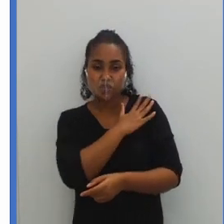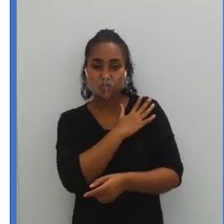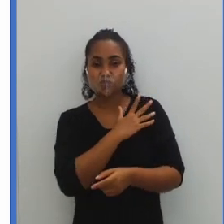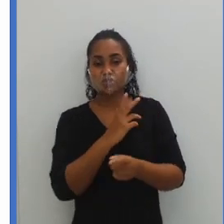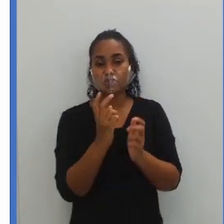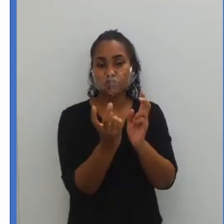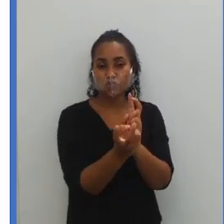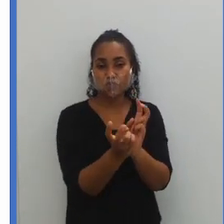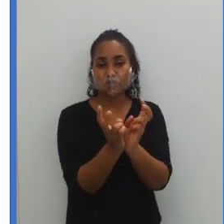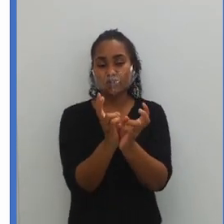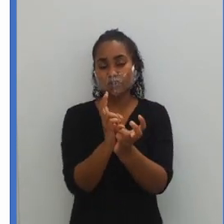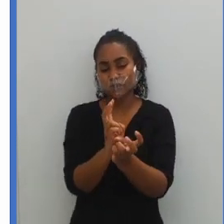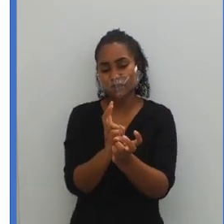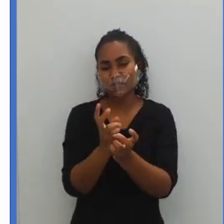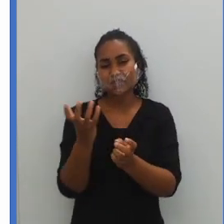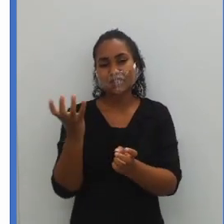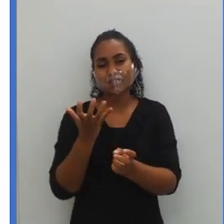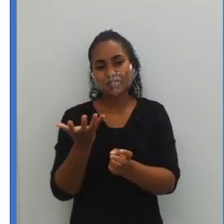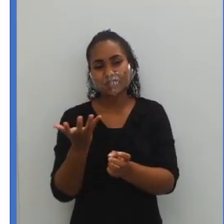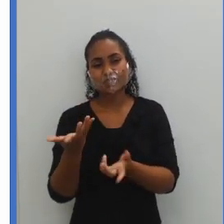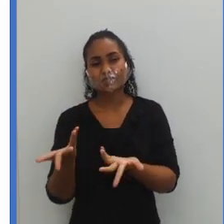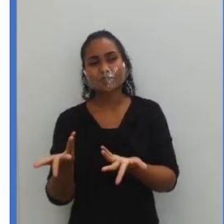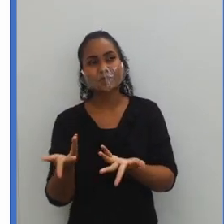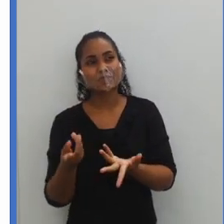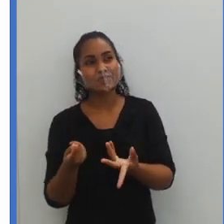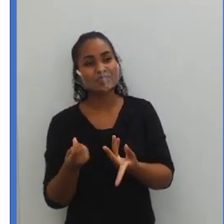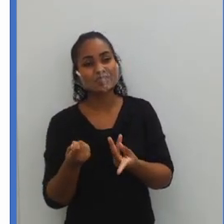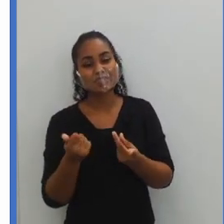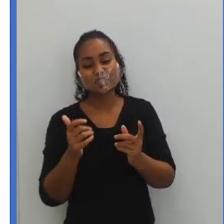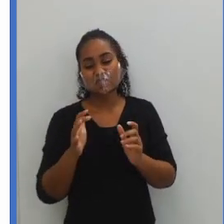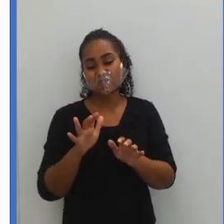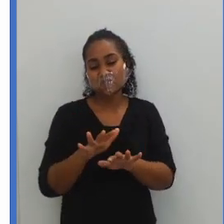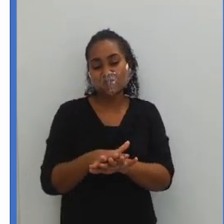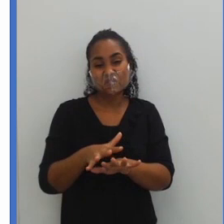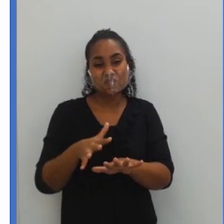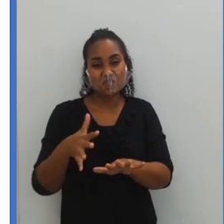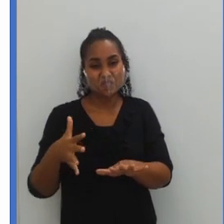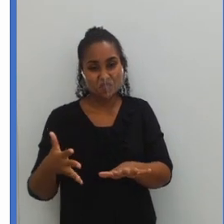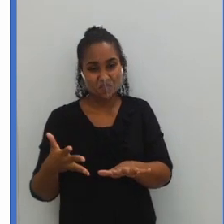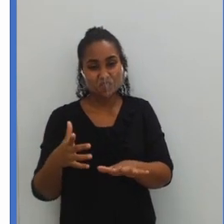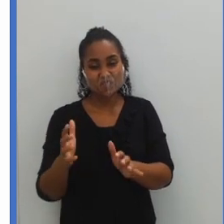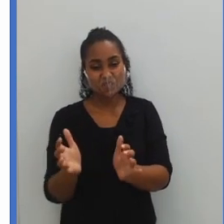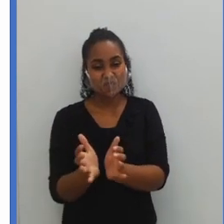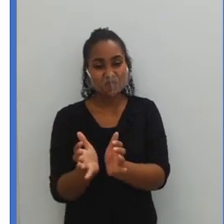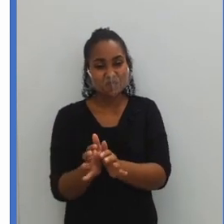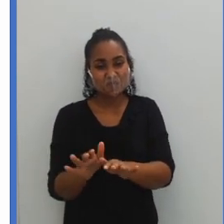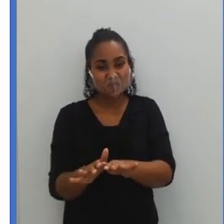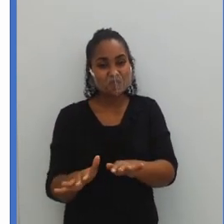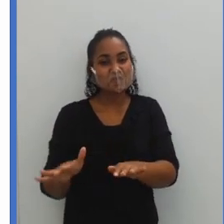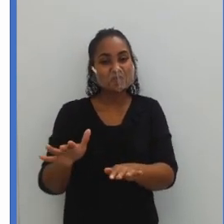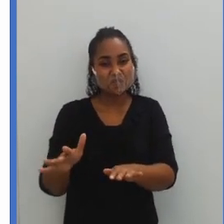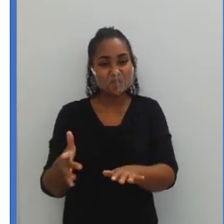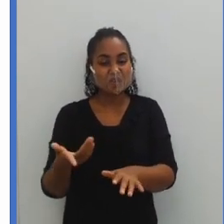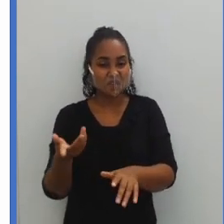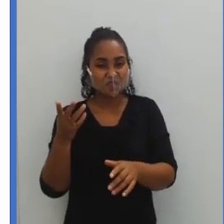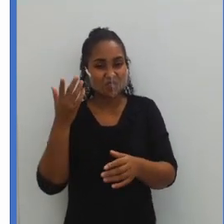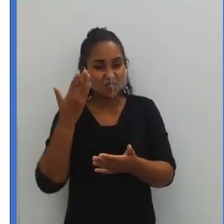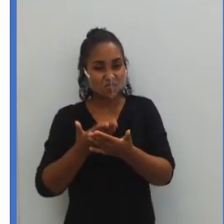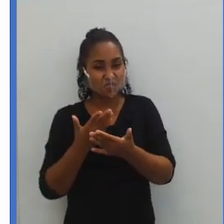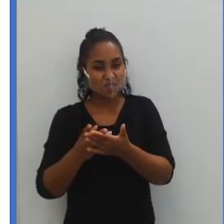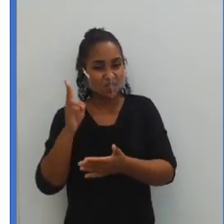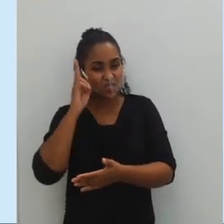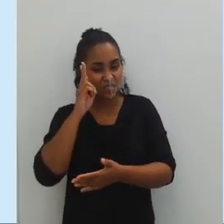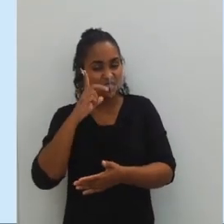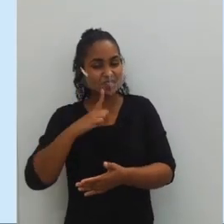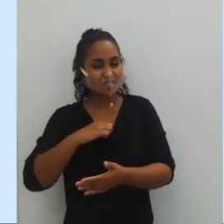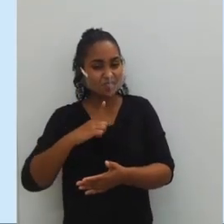né, com a capoeira, queriam uma prática mais higienista. E esse movimento higienista, quando vocês forem estudar